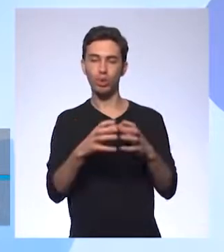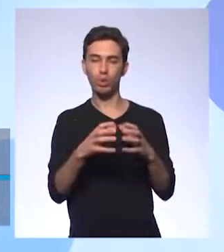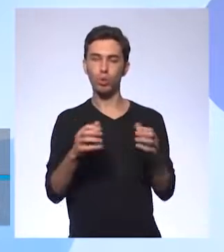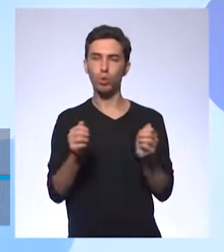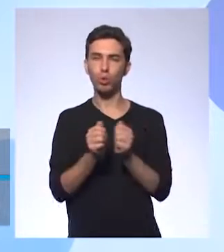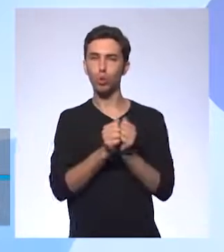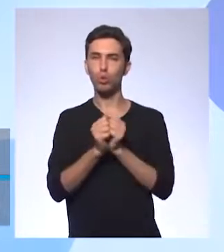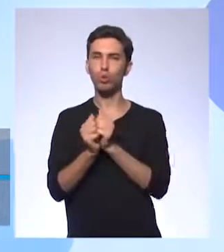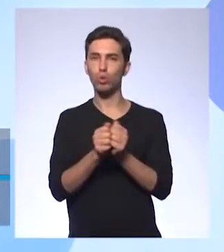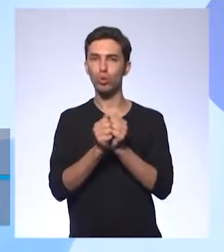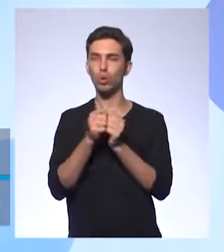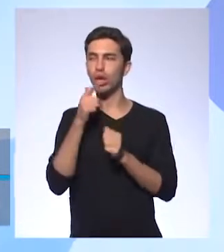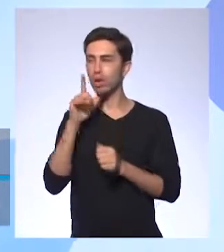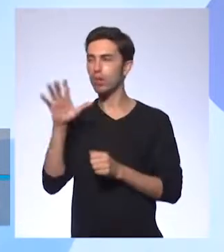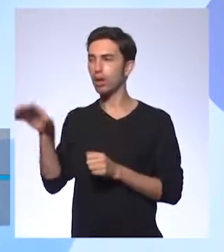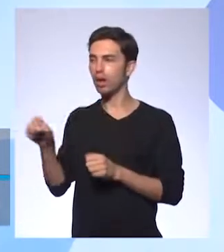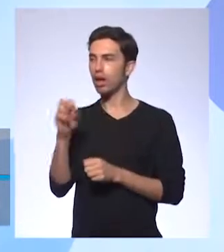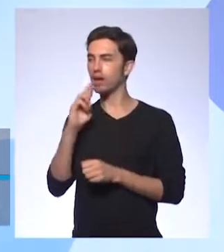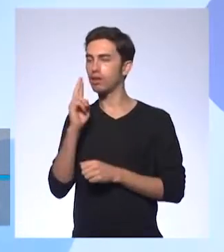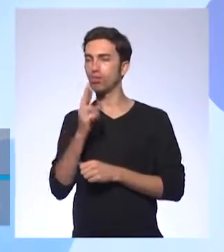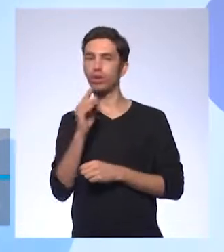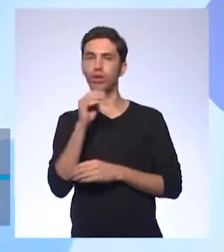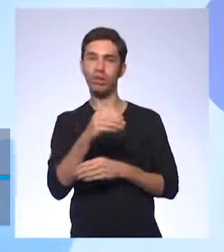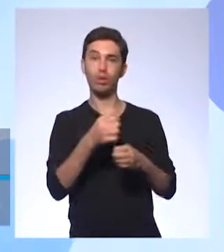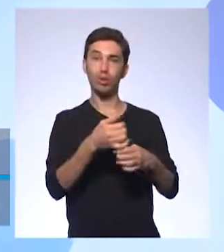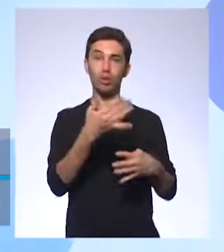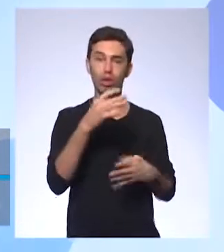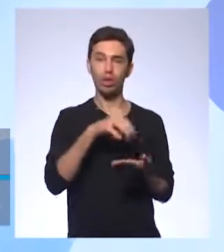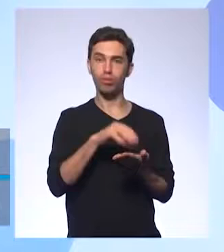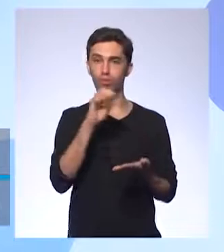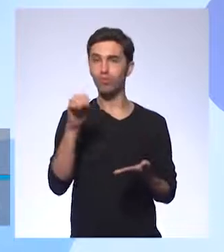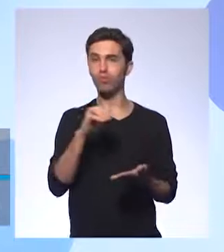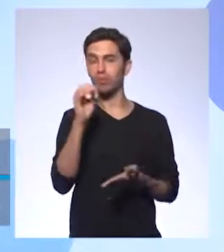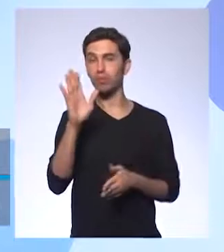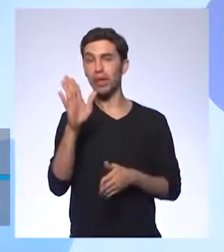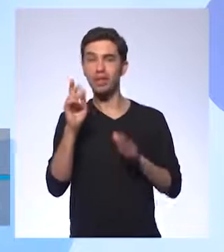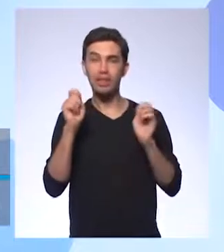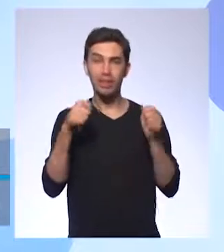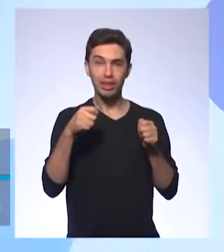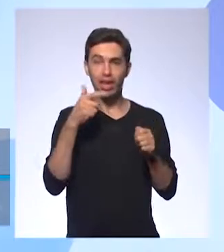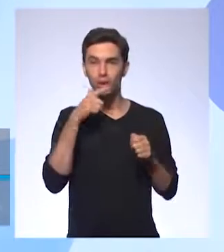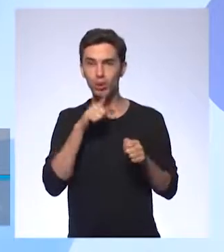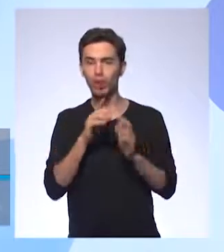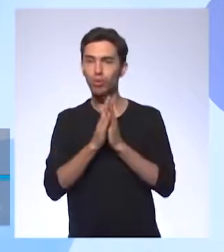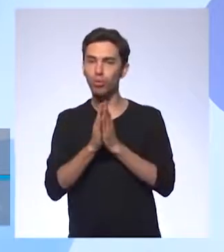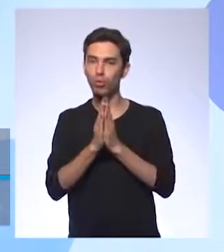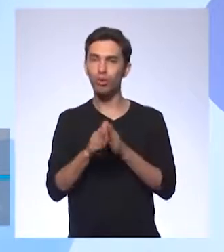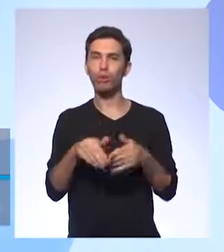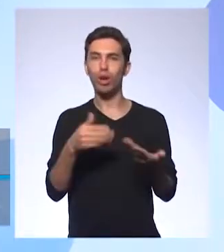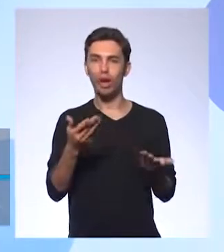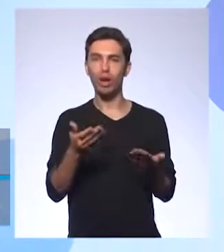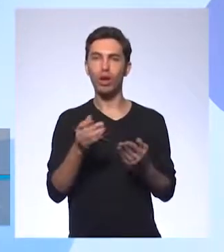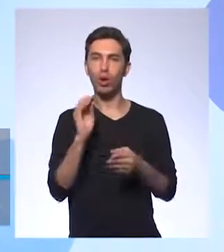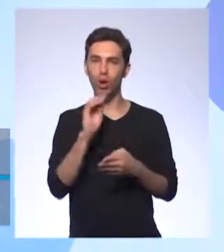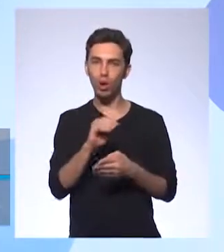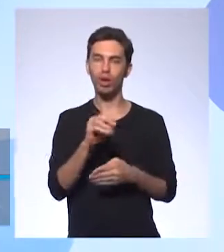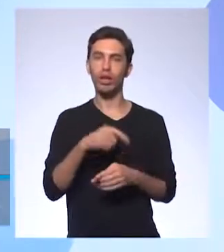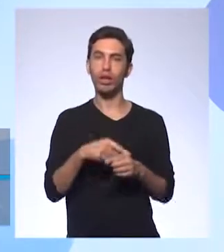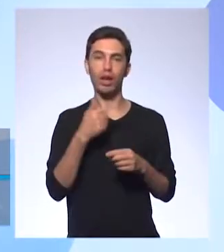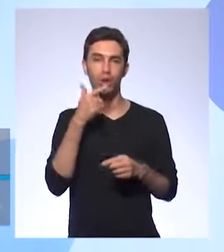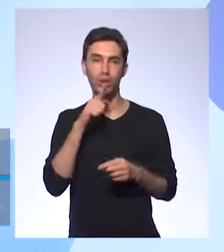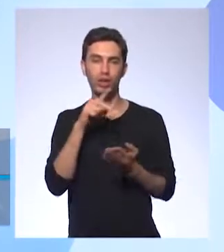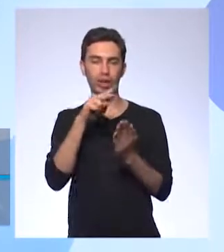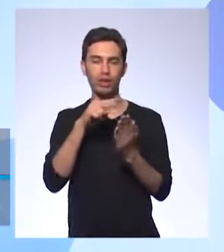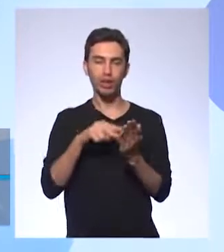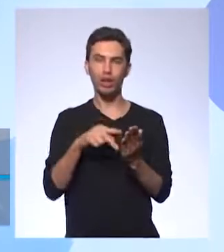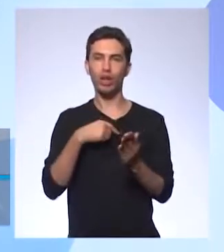aqui as interações dos alunos, mas quando isso é possível, que você coloque para a gente poder, para permitir que a gente